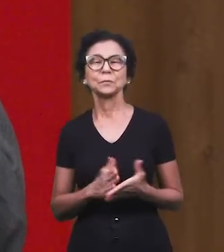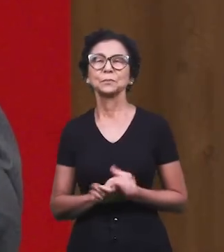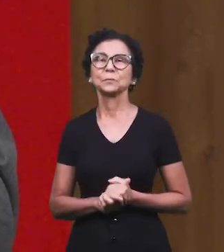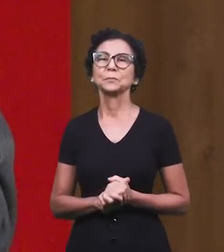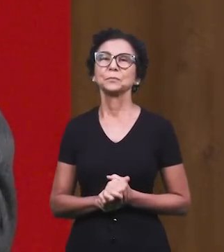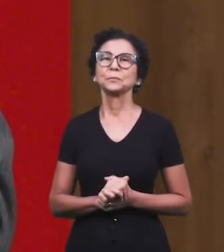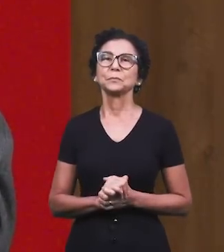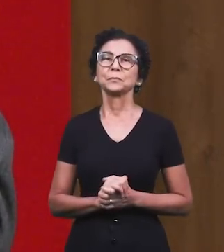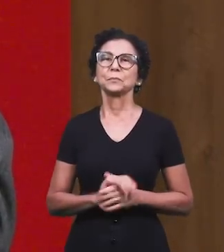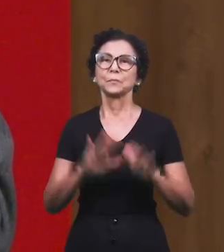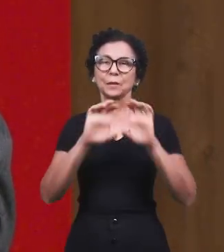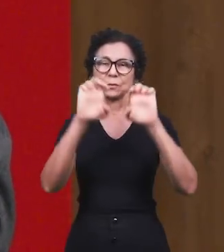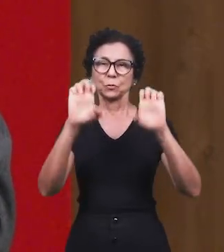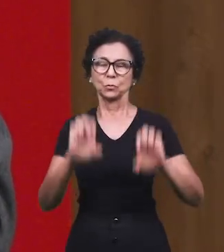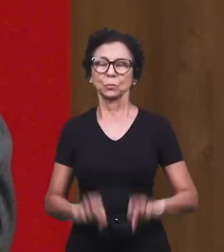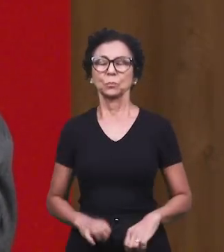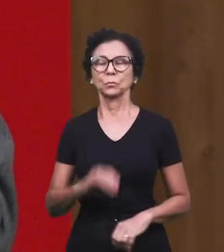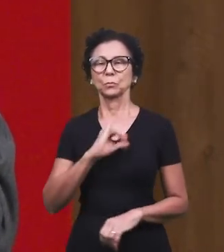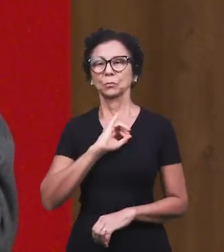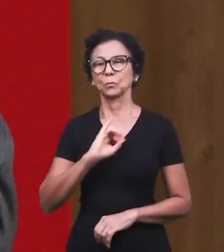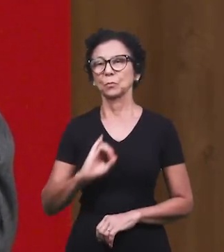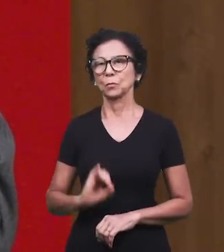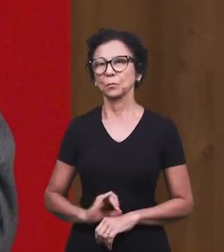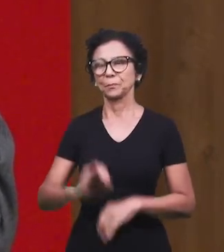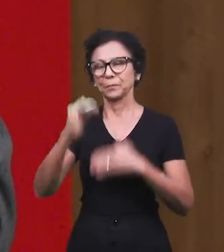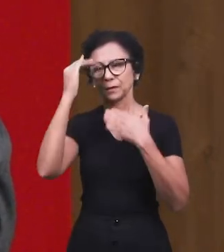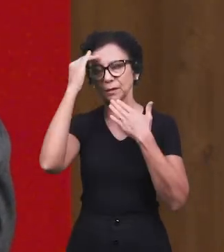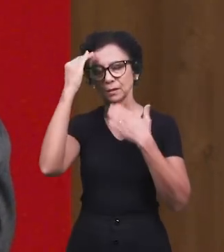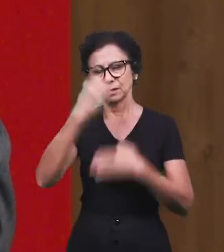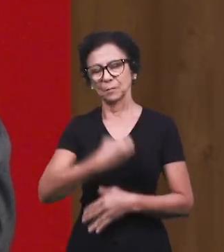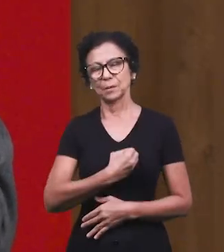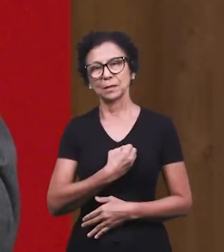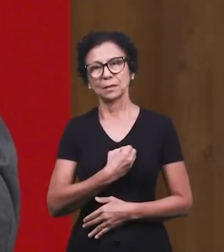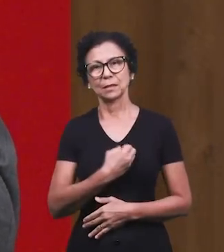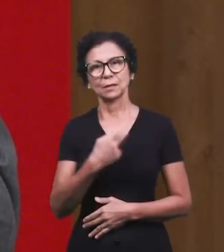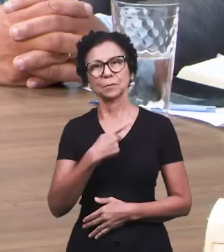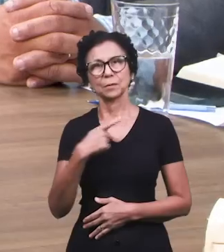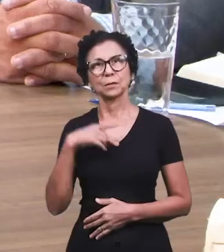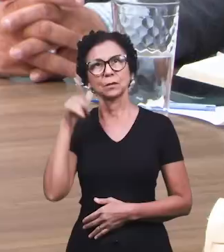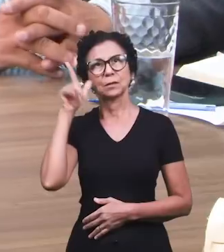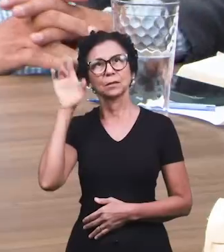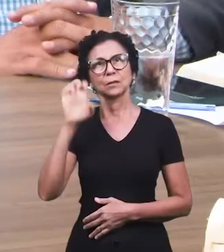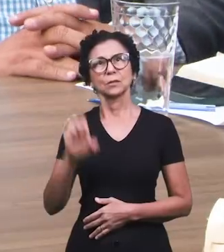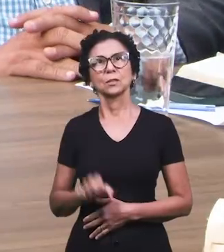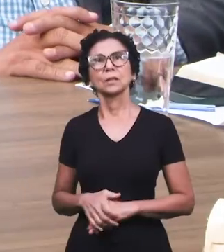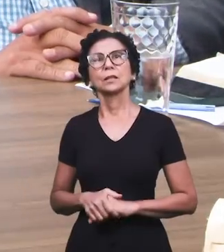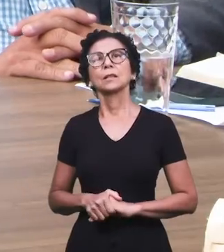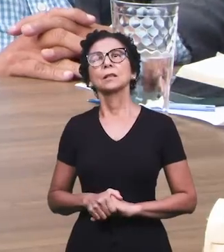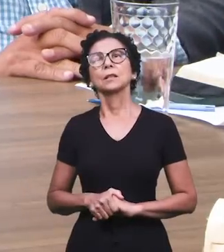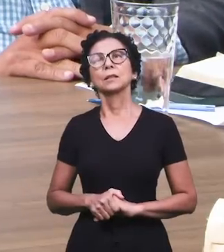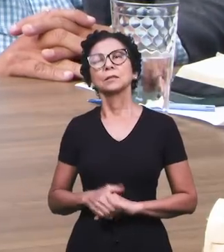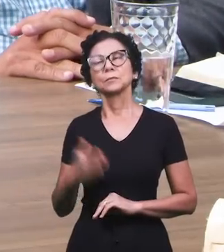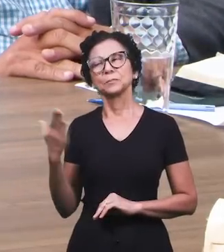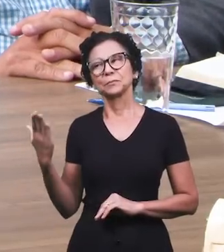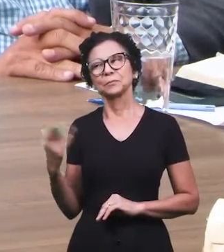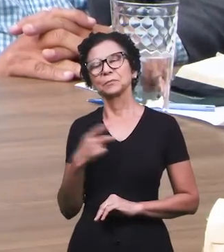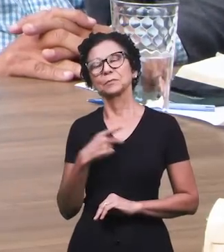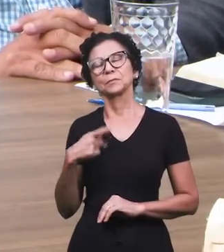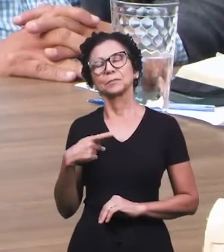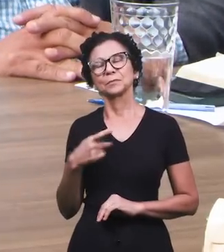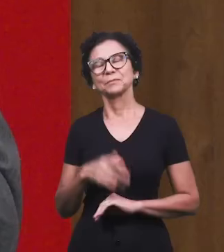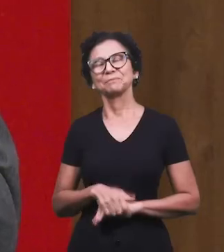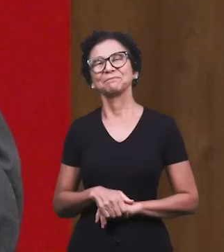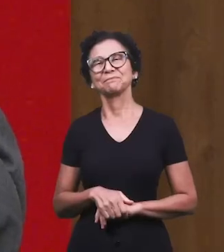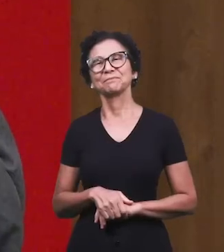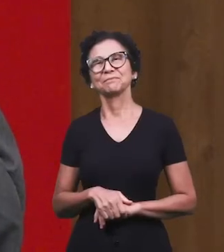da estrutura do Império Romano. Agradecemos a presença do pastor Luiz Eugênio, Paz do Senhor a todos, pastor Serlon, A paz